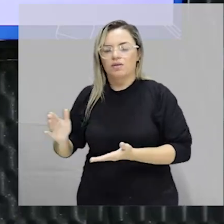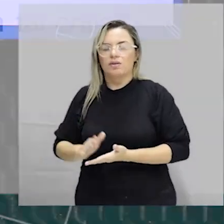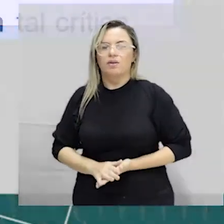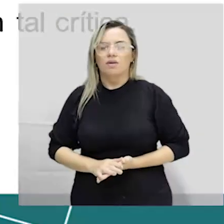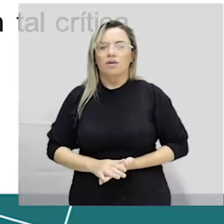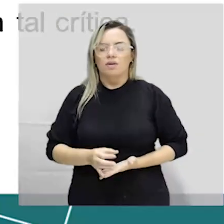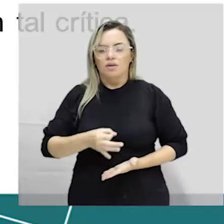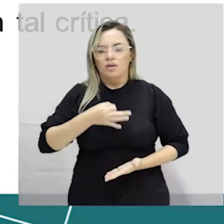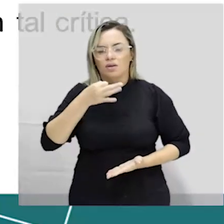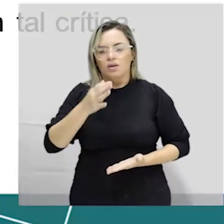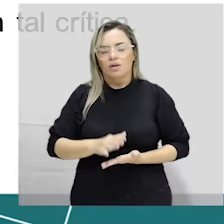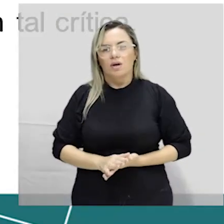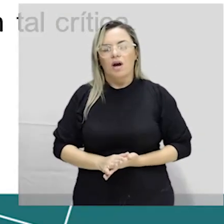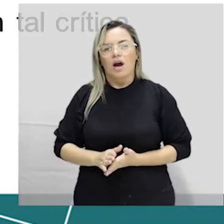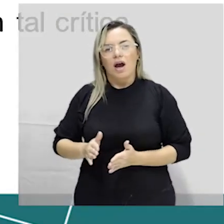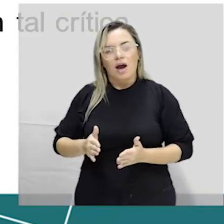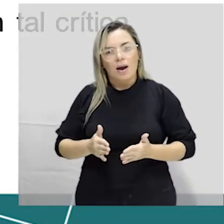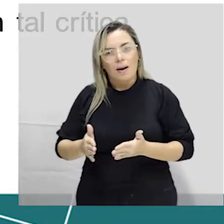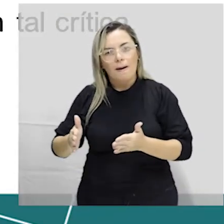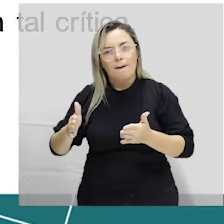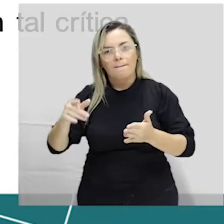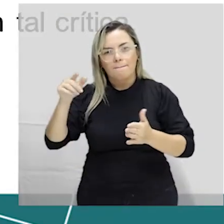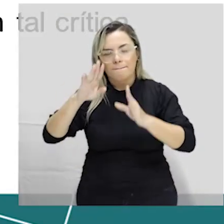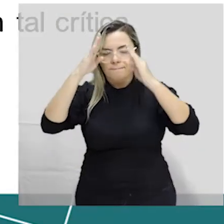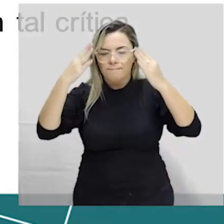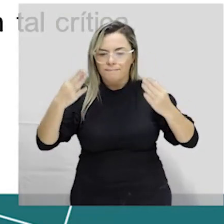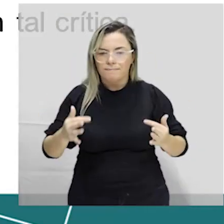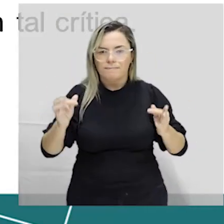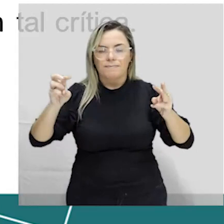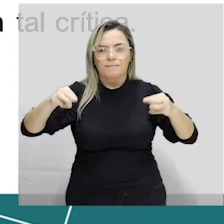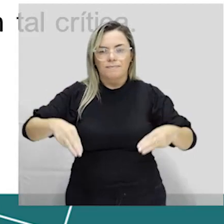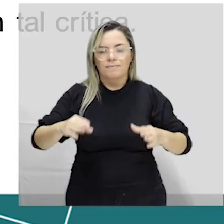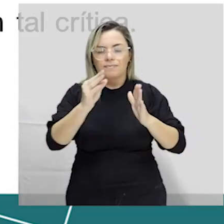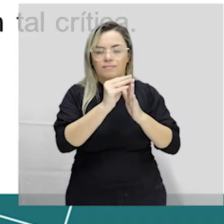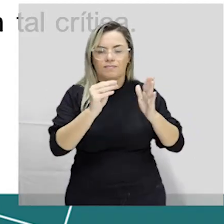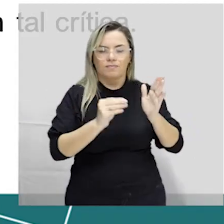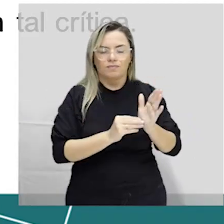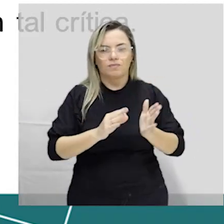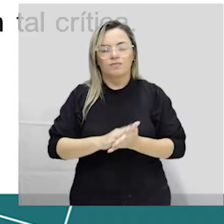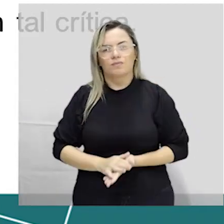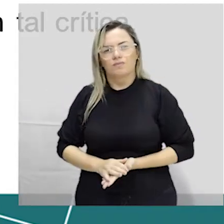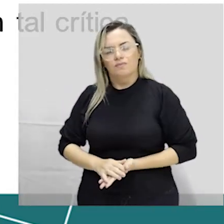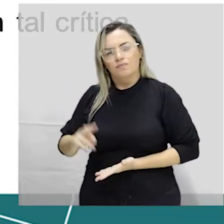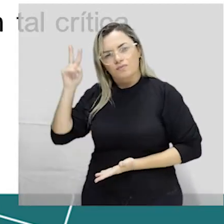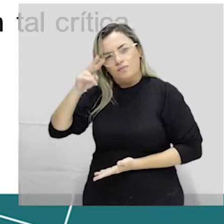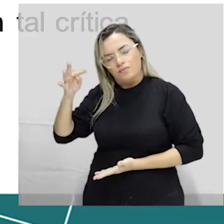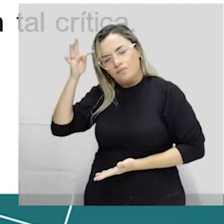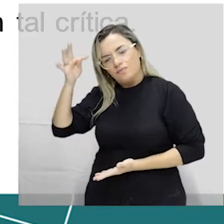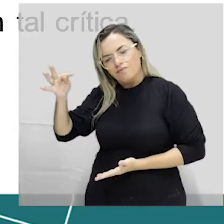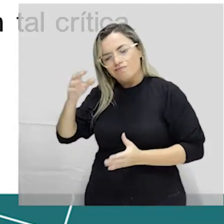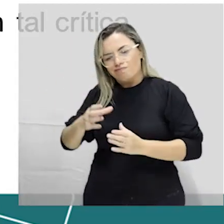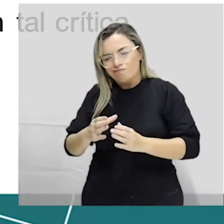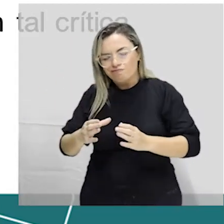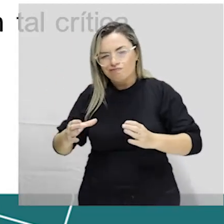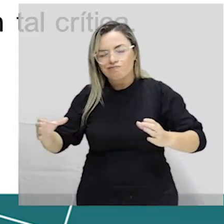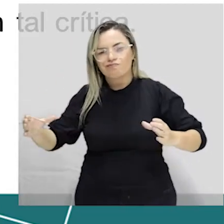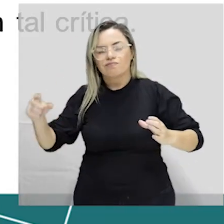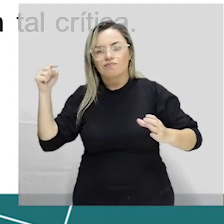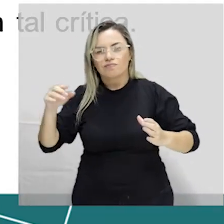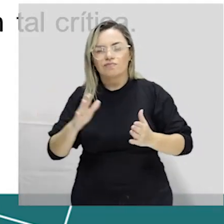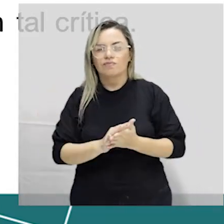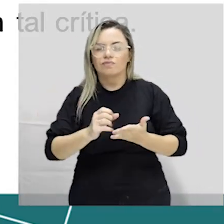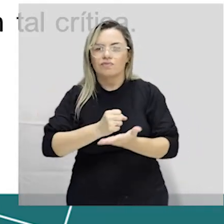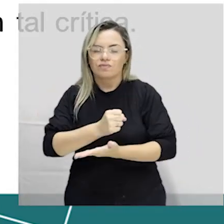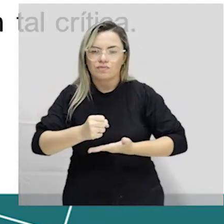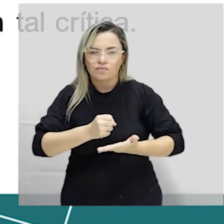Dito isso, a gente vai caminhando agora para o final da nossa aula. Lembre-se que a teoria de Marx ela é uma teoria muito grande e é, sobretudo, uma teoria de base